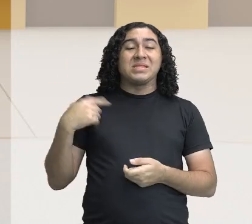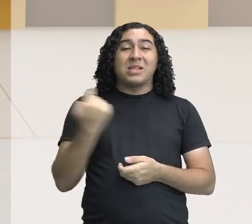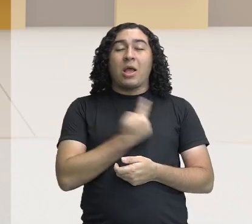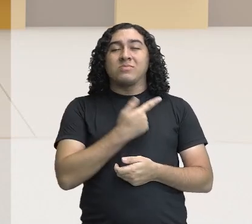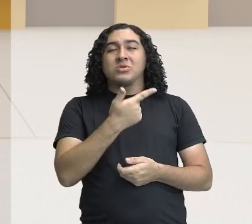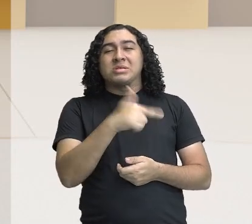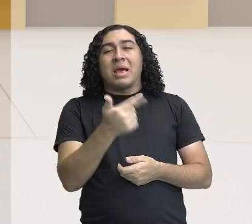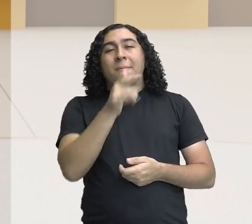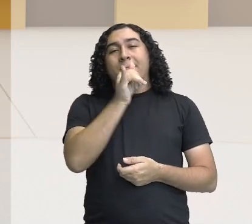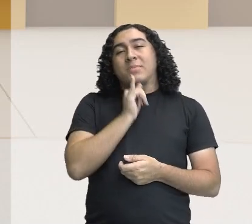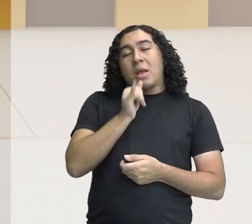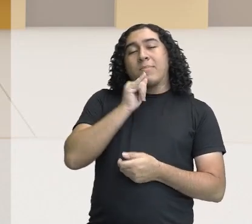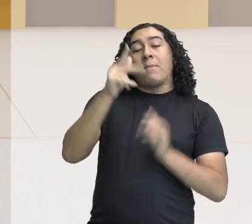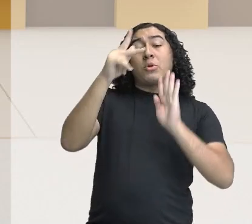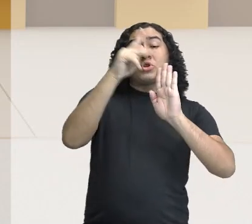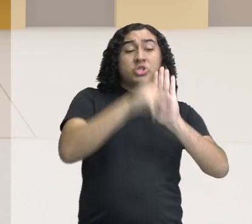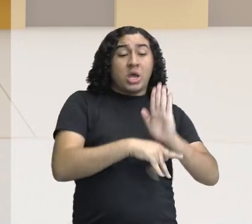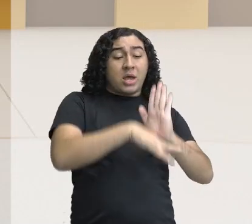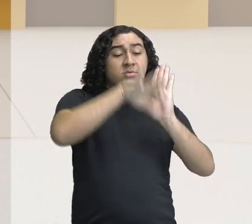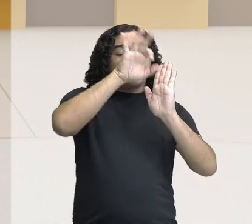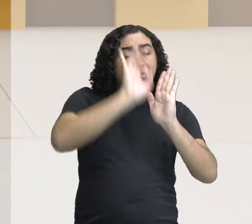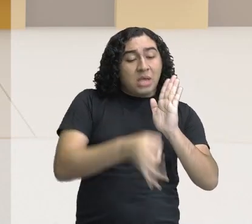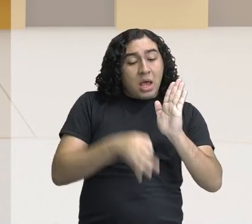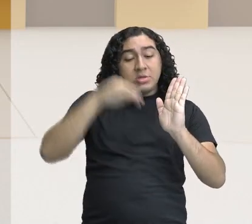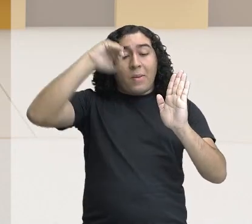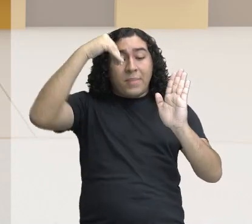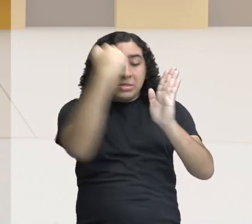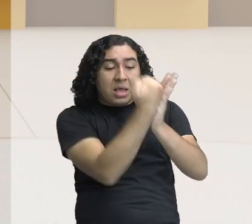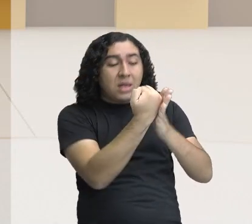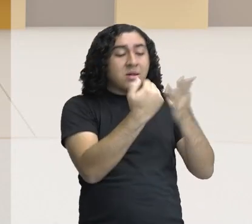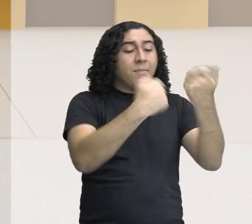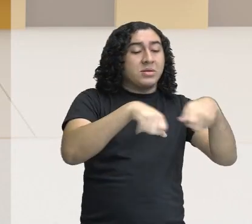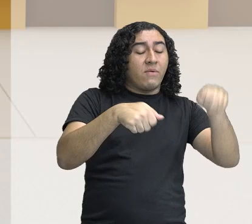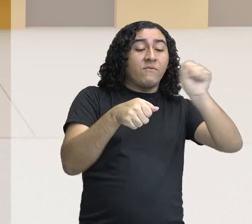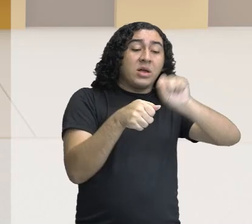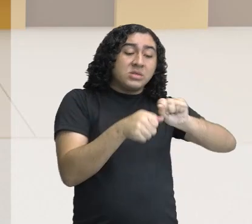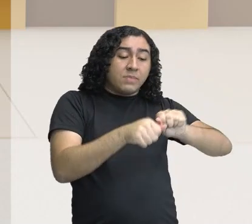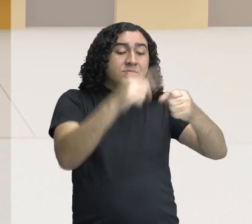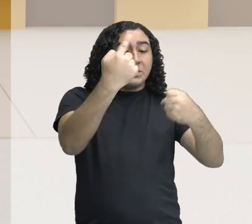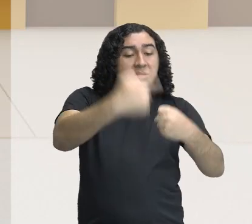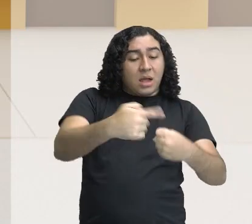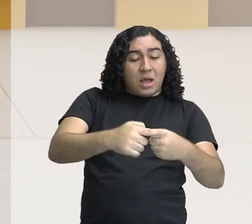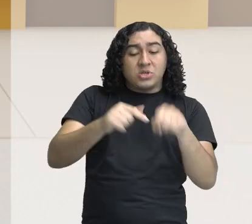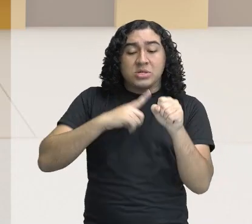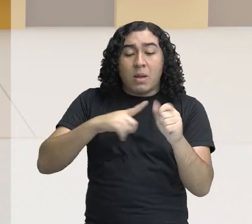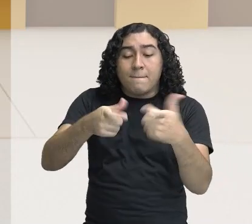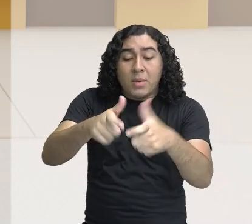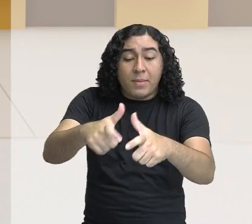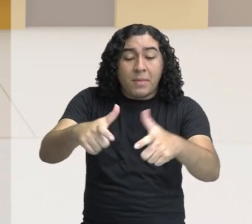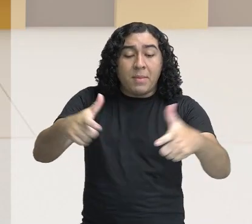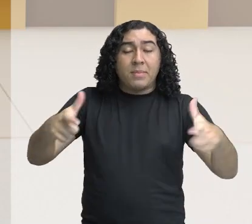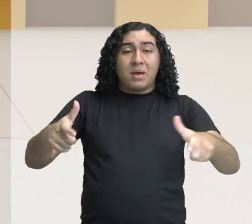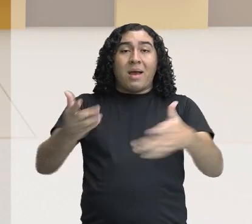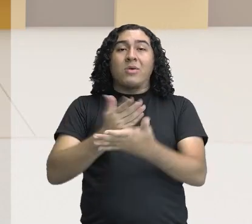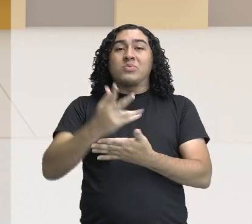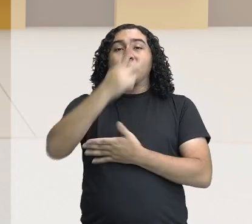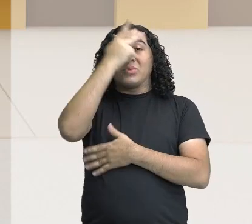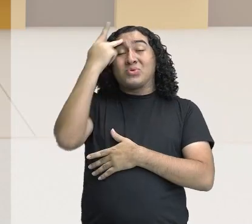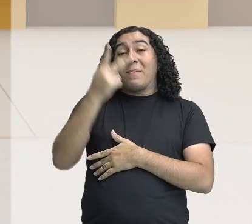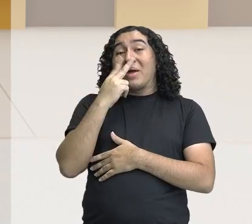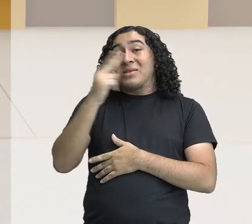aquele planejamento urbano adequado que deveria ser feito, né, para que as cidades se expandissem, e muitas pessoas